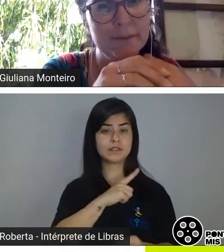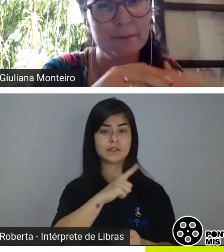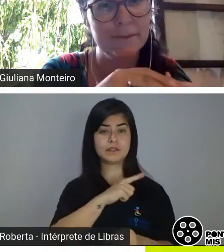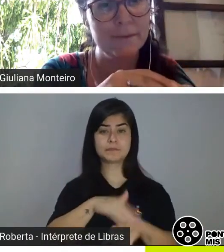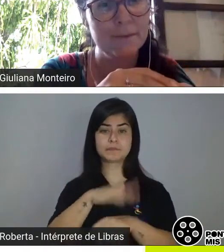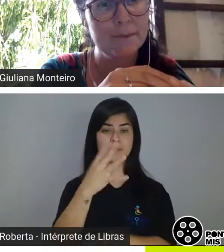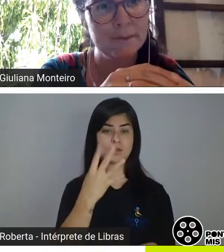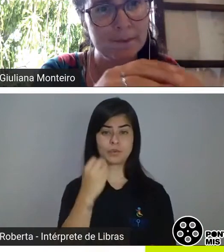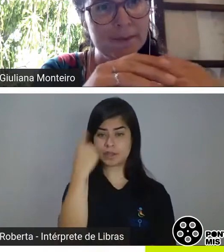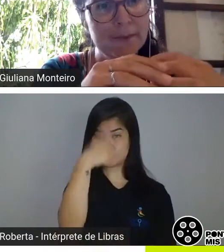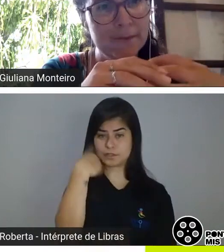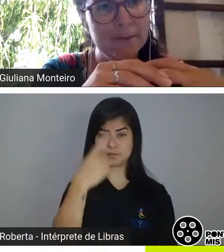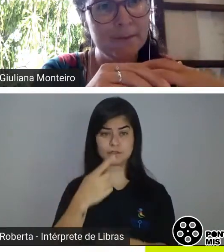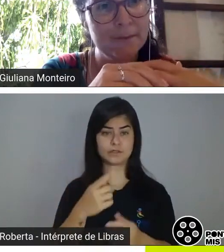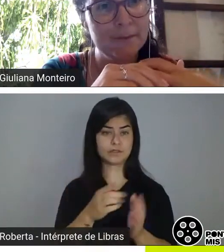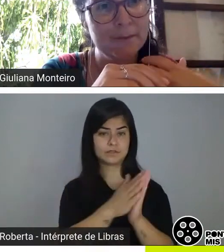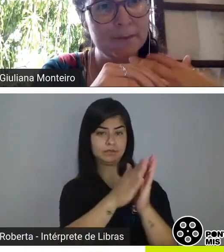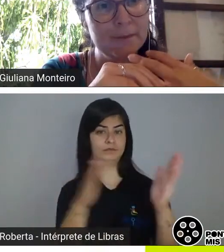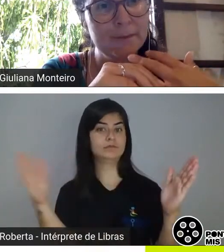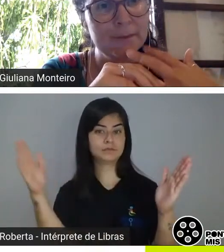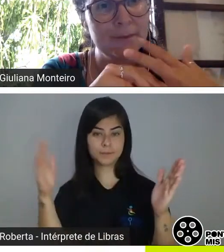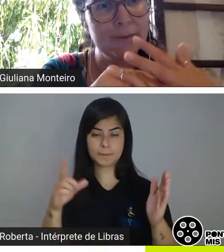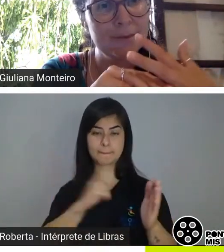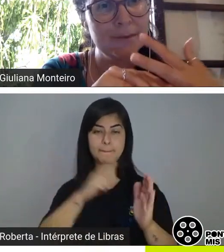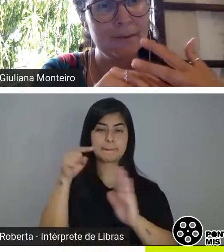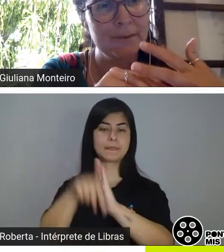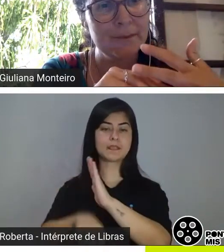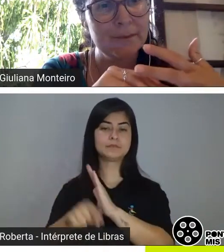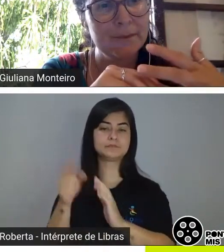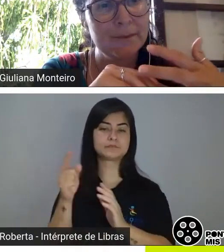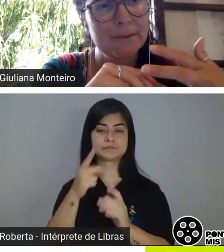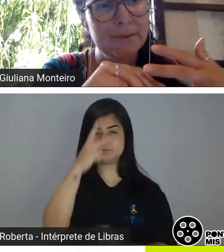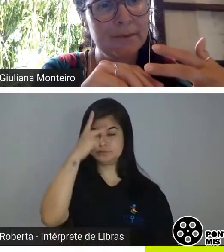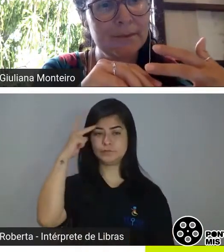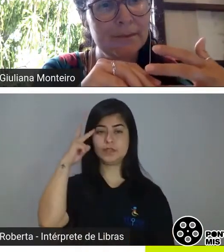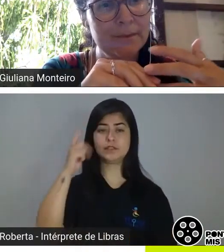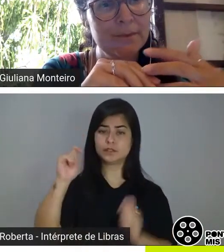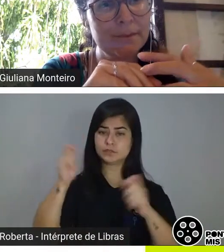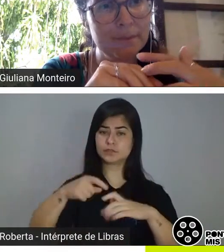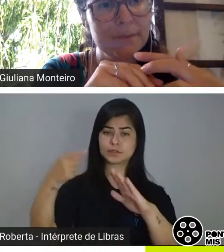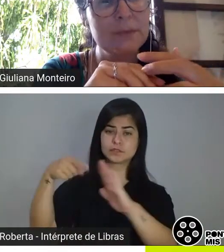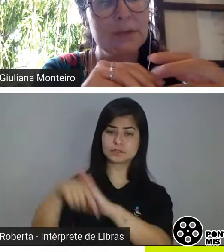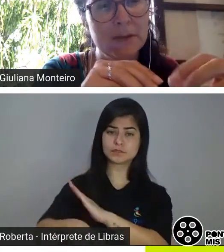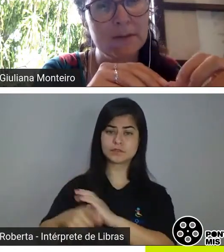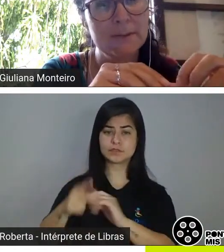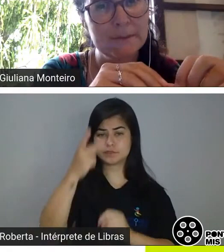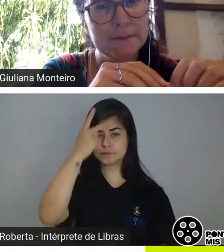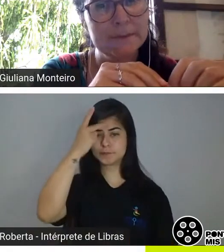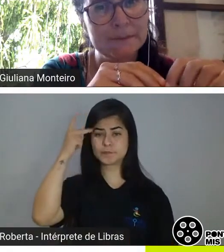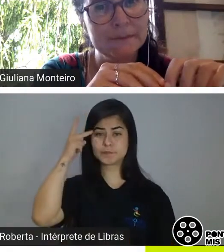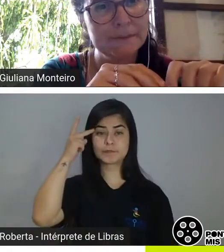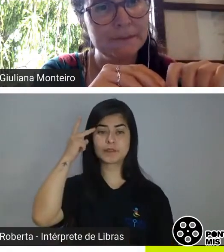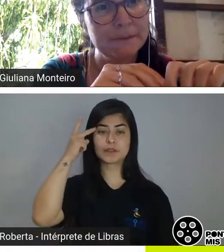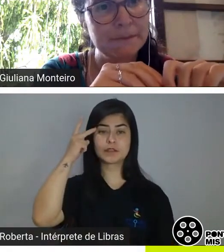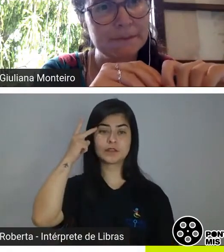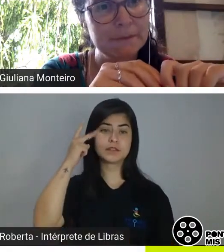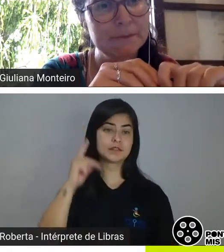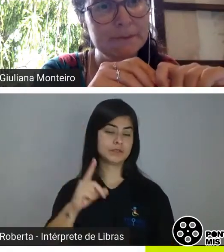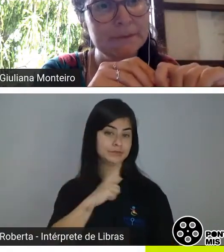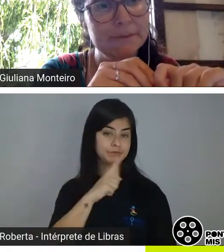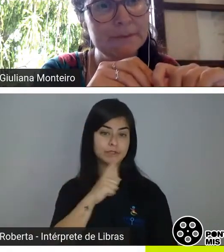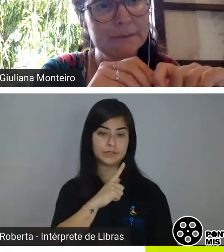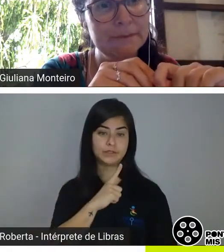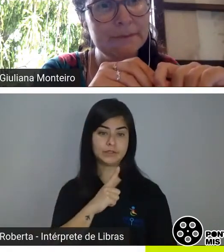para se aprofundar nos seus personagens, né? Então é possível se aprofundar muito nos personagens quando tu tem